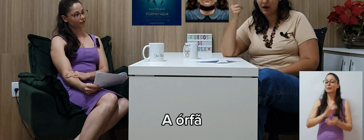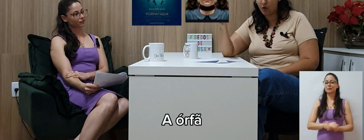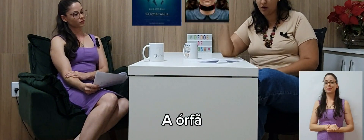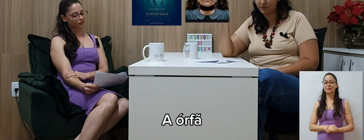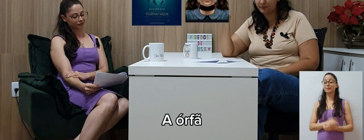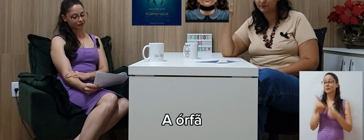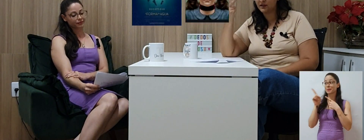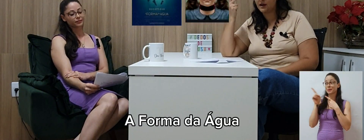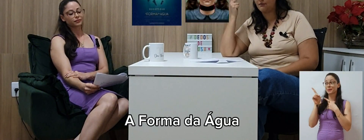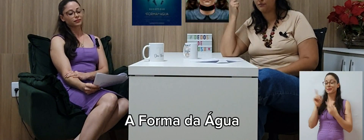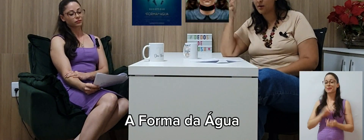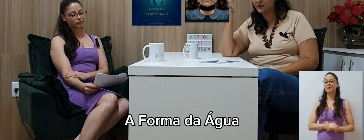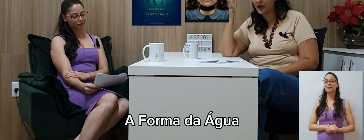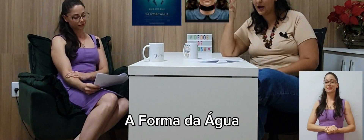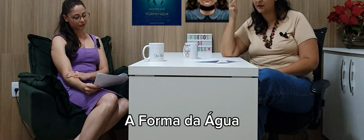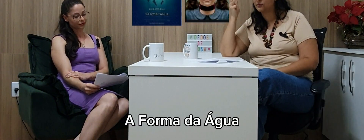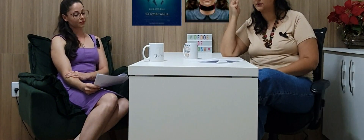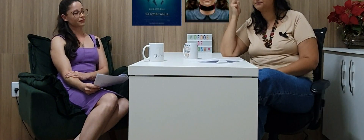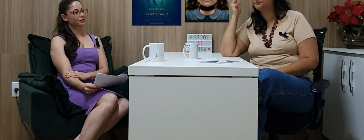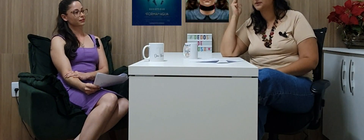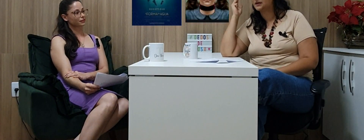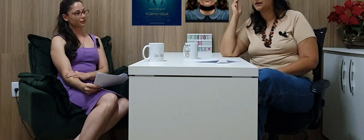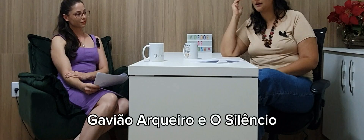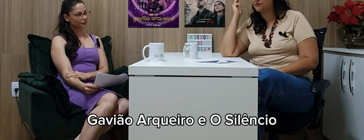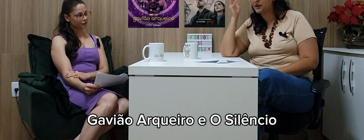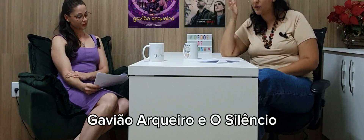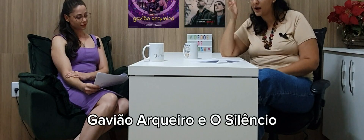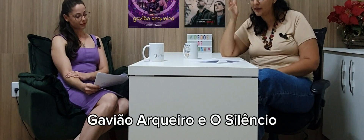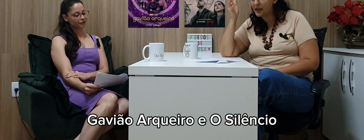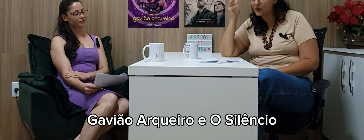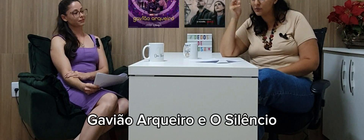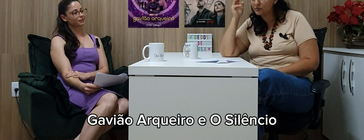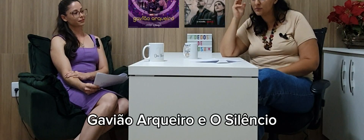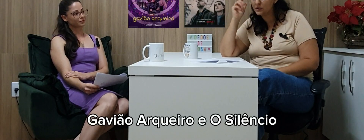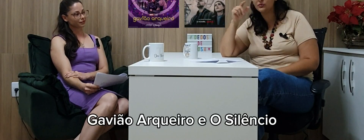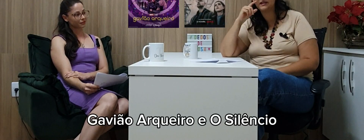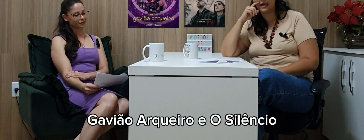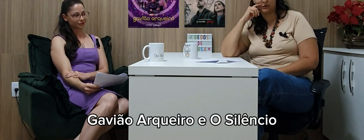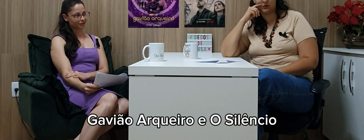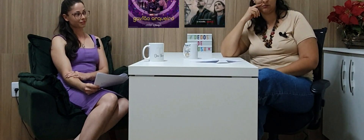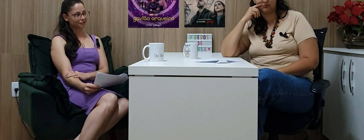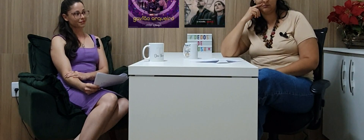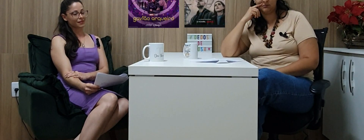Silencioso, A Órfã, A Forma da Água, Gavião